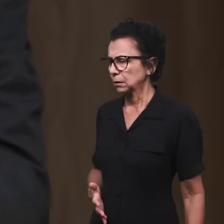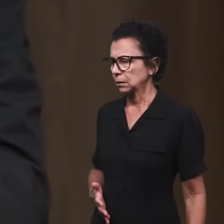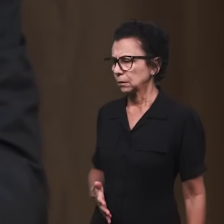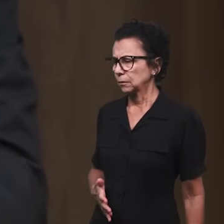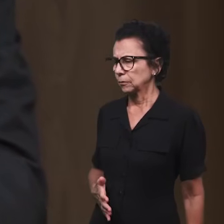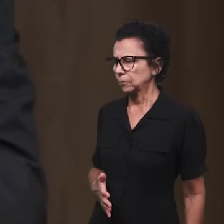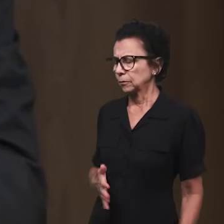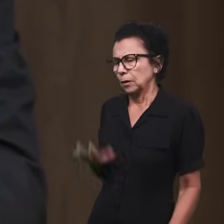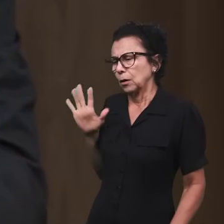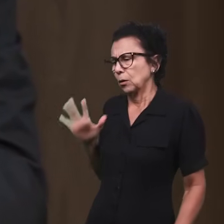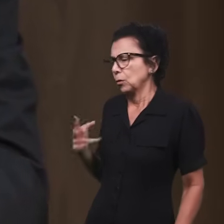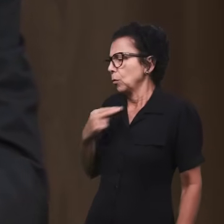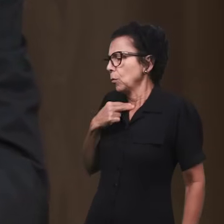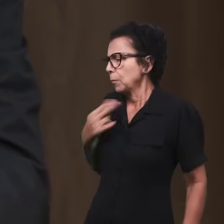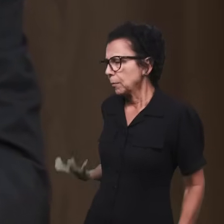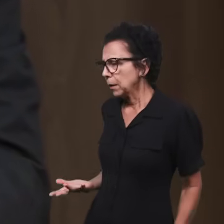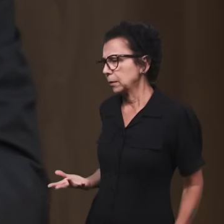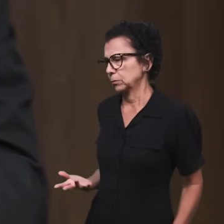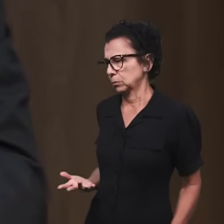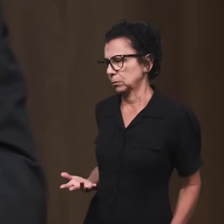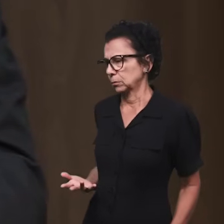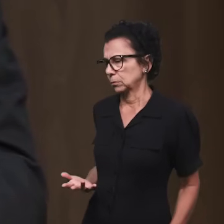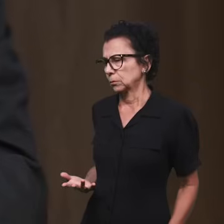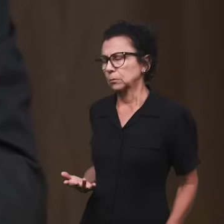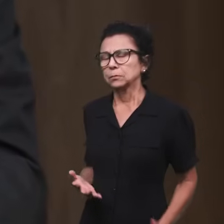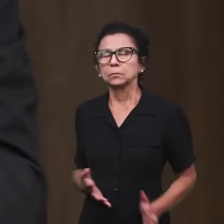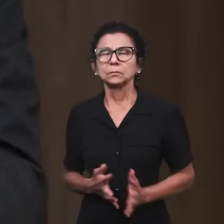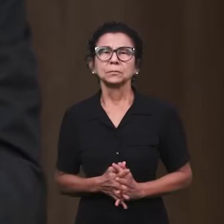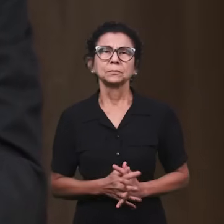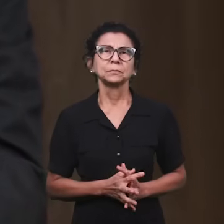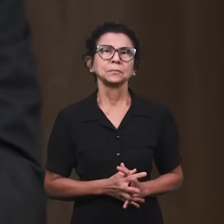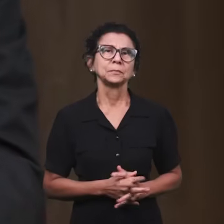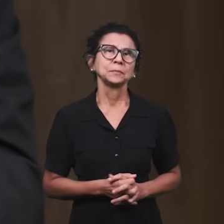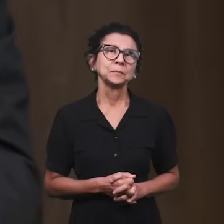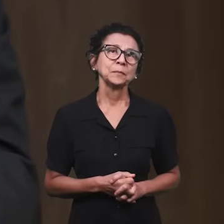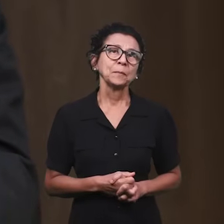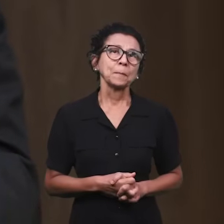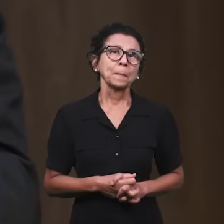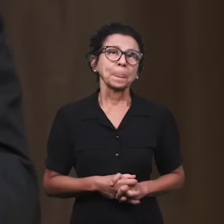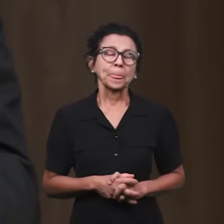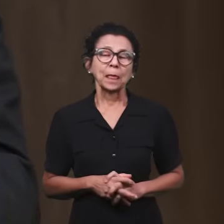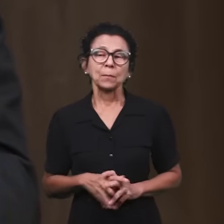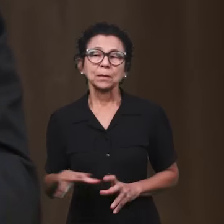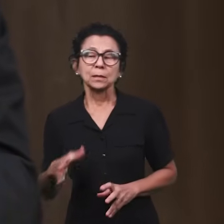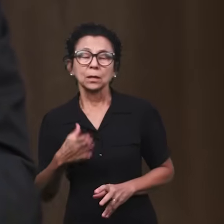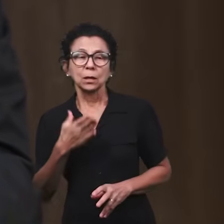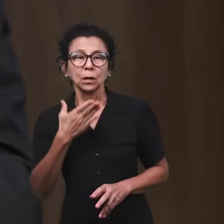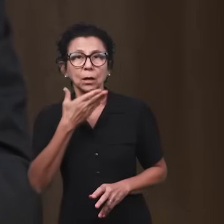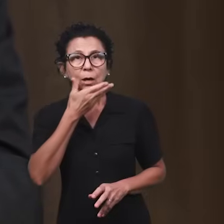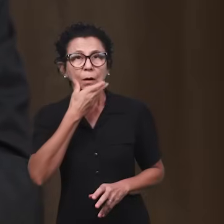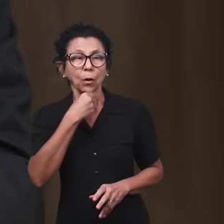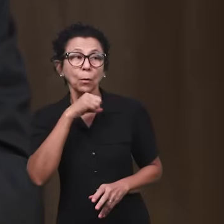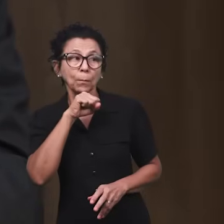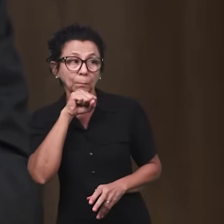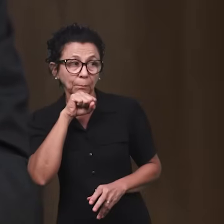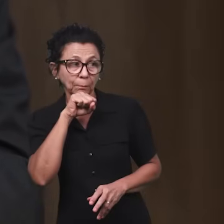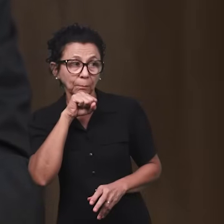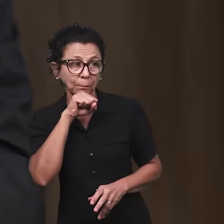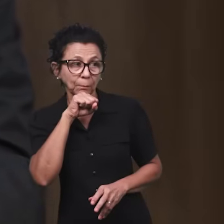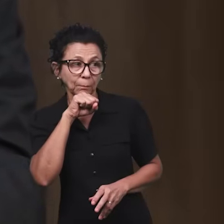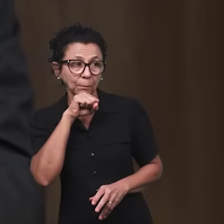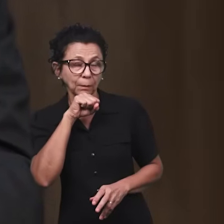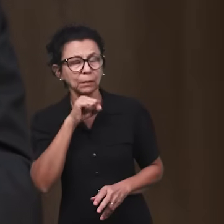com meu pai que ele está ocupado, está no telefone, ele não vai gostar. Mas vamos supor que ele consiga falar, papai, quero falar contigo, ou a